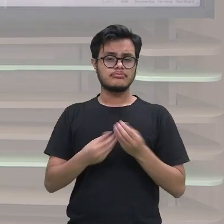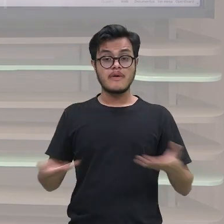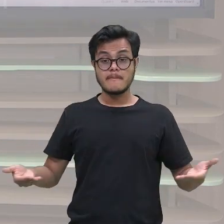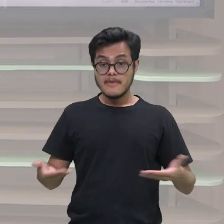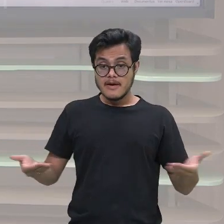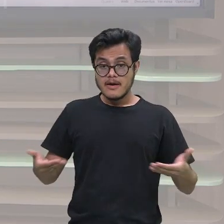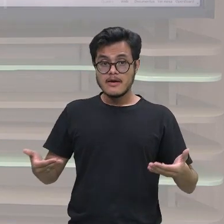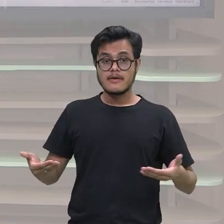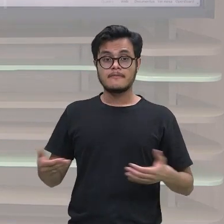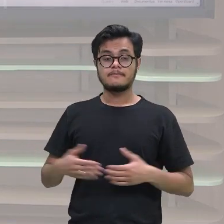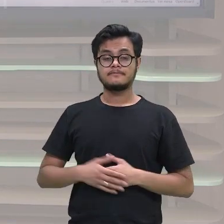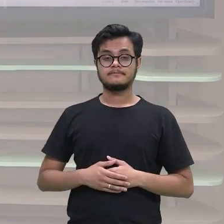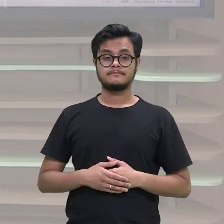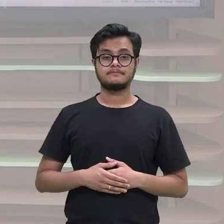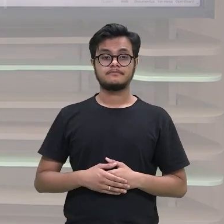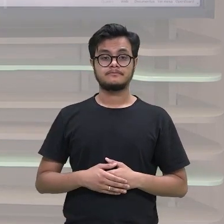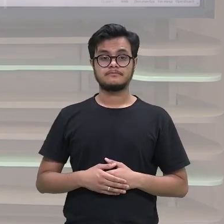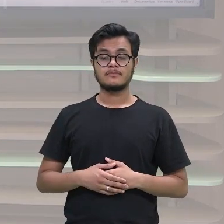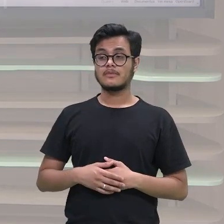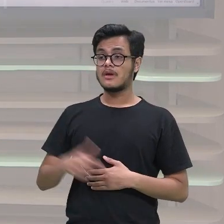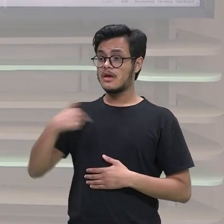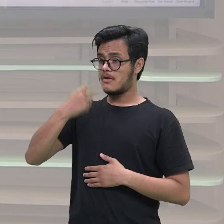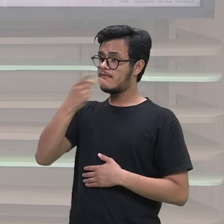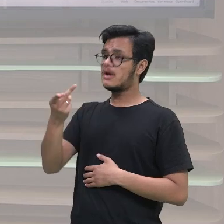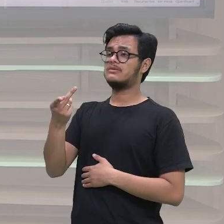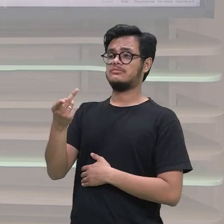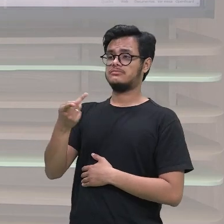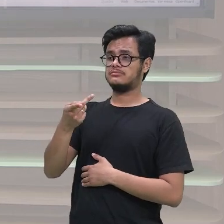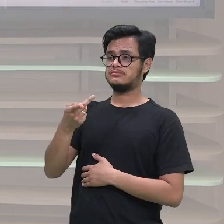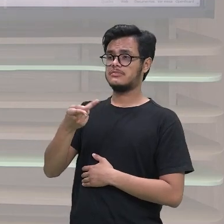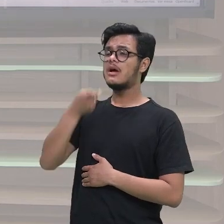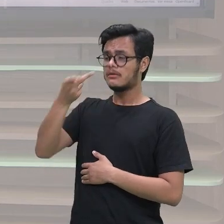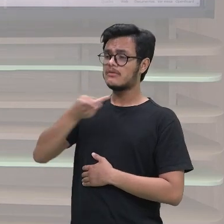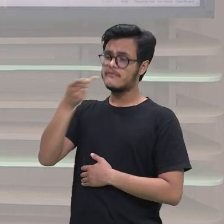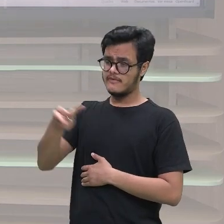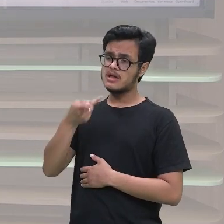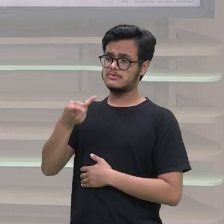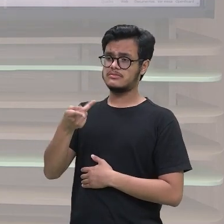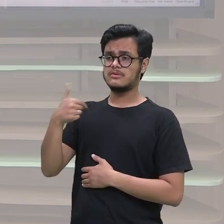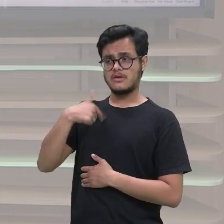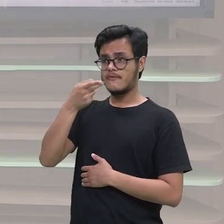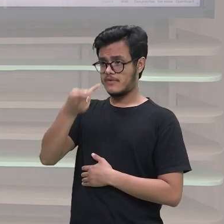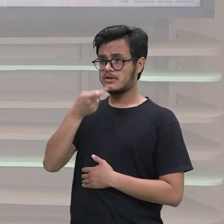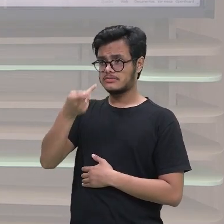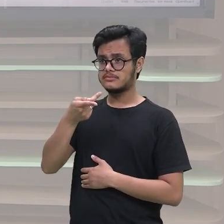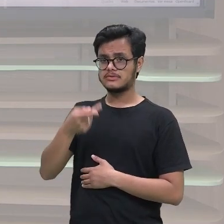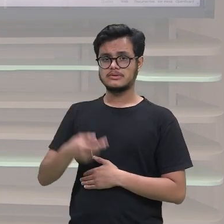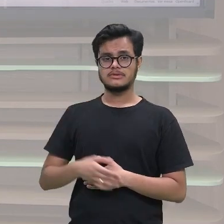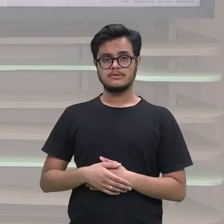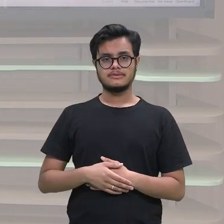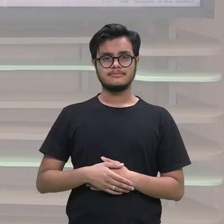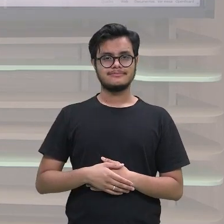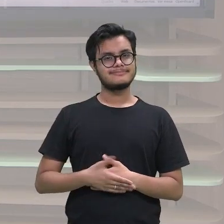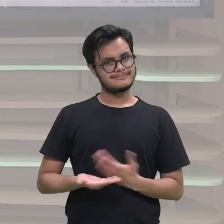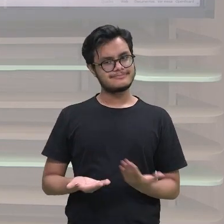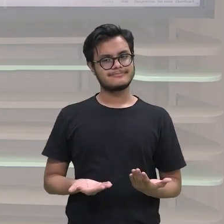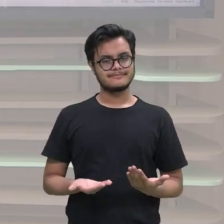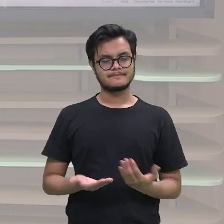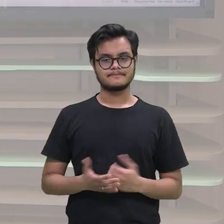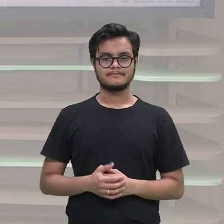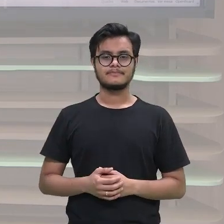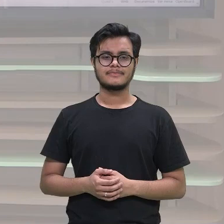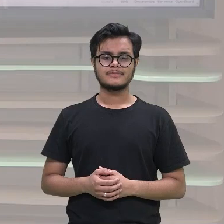presente, eu falo. Eu falo. Ok? Muito bem. Então, eu